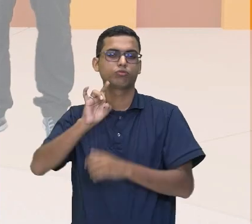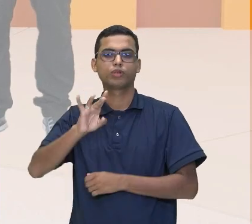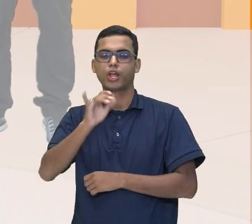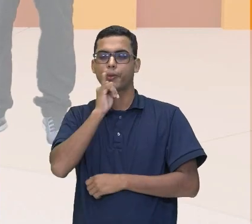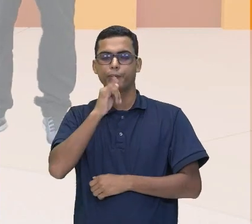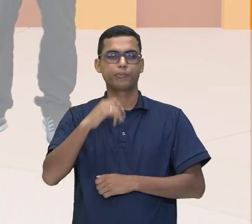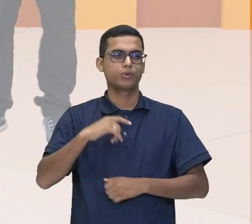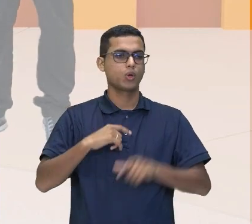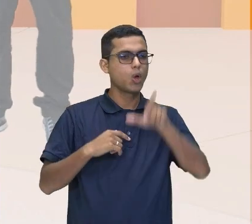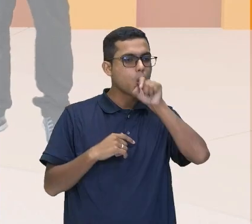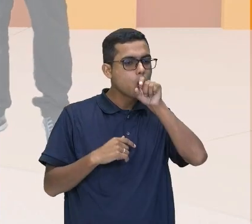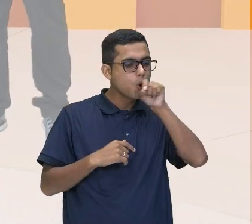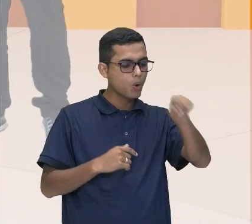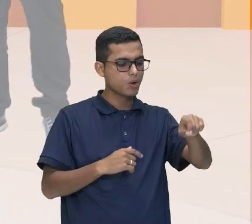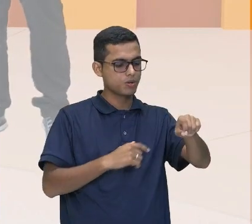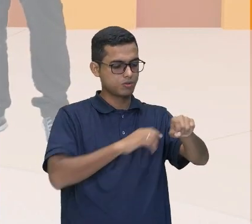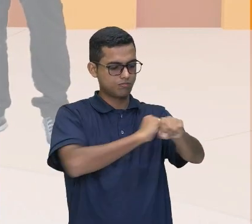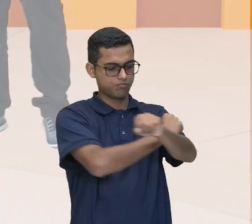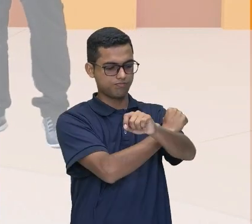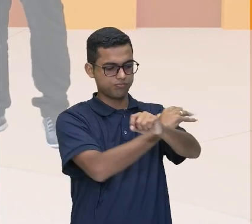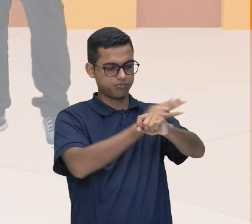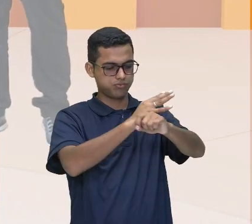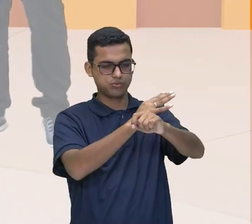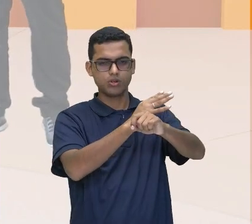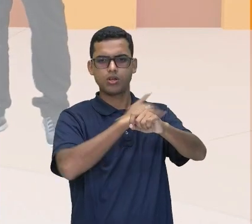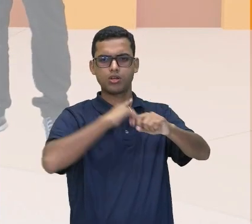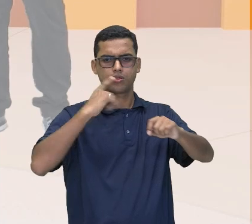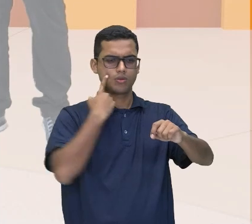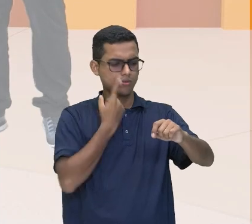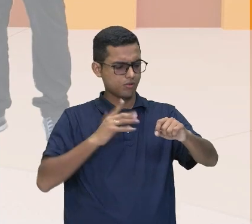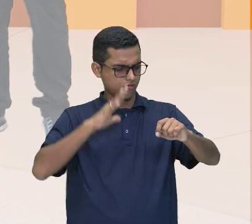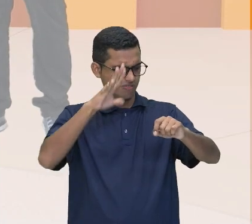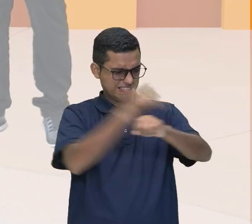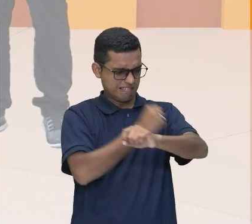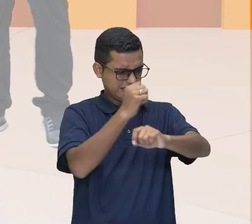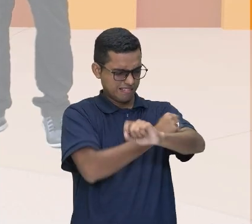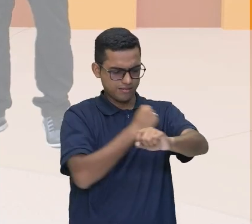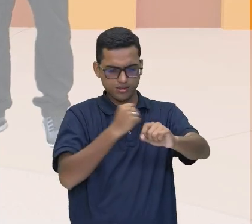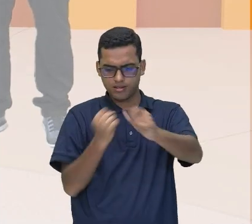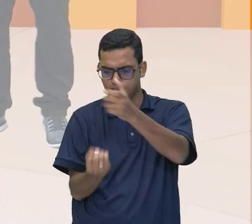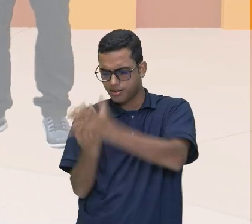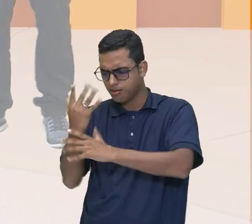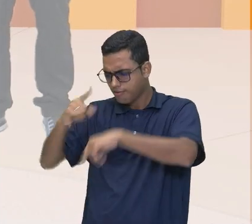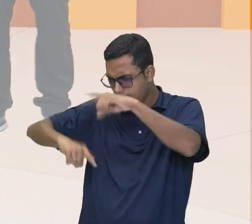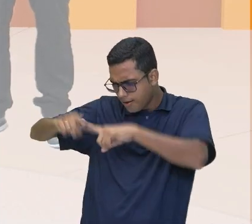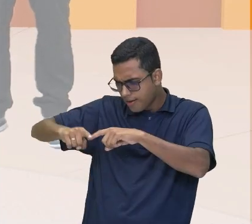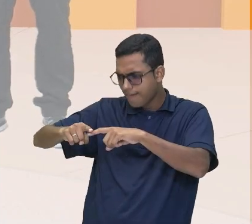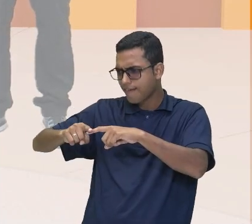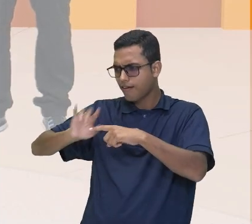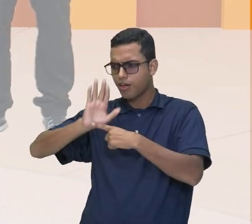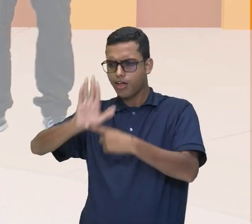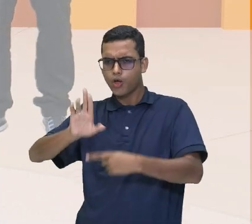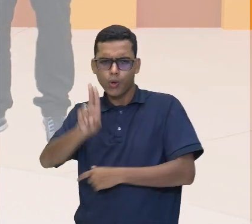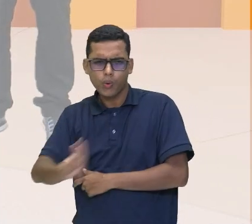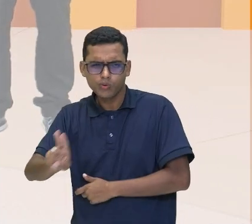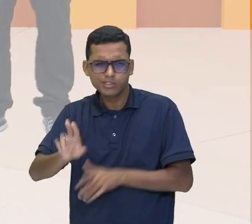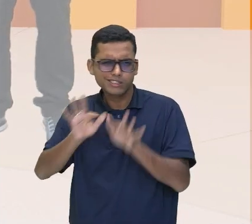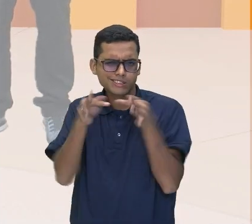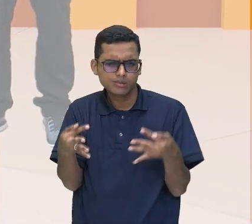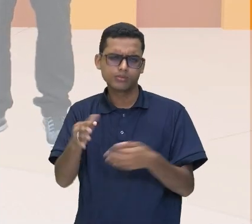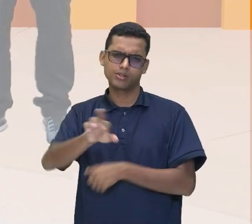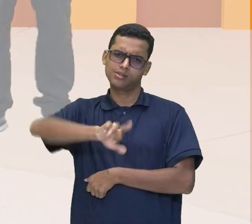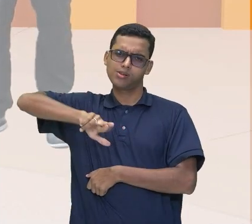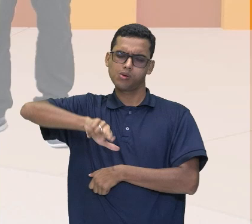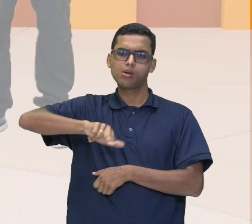bom? E aí fica a estética, que aí é a beleza que compõe o conjunto da obra. O seu corpo, sua